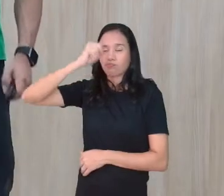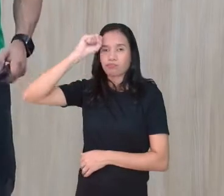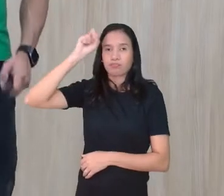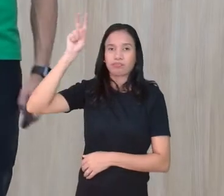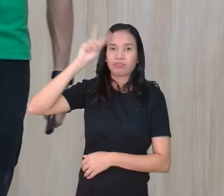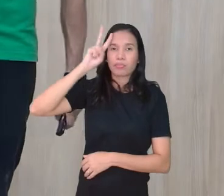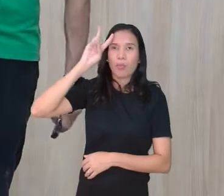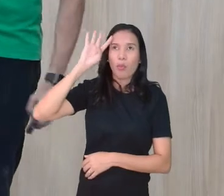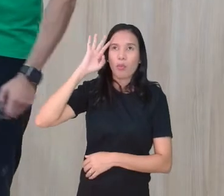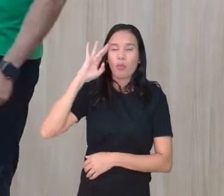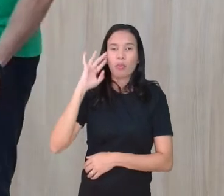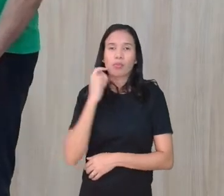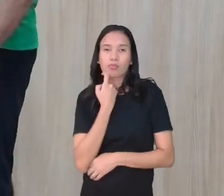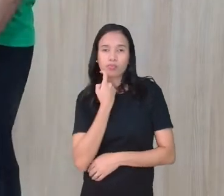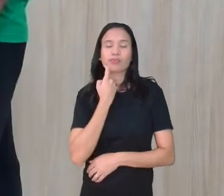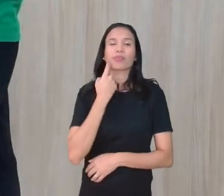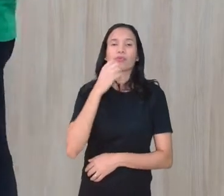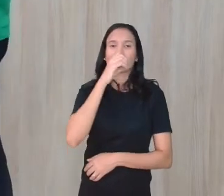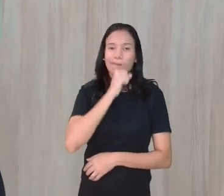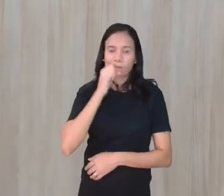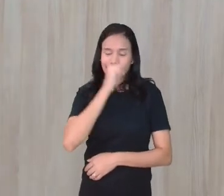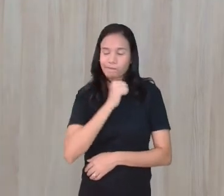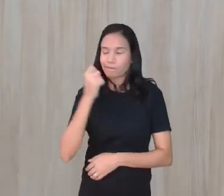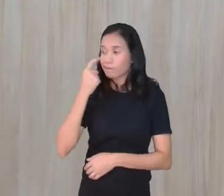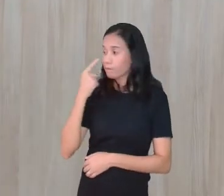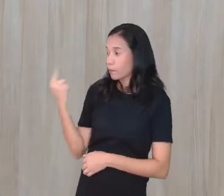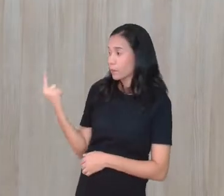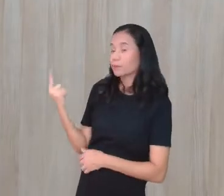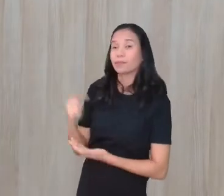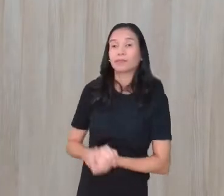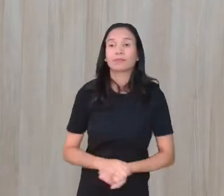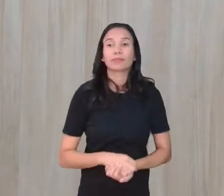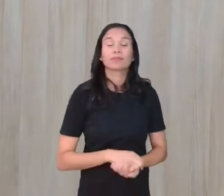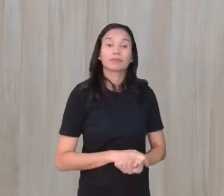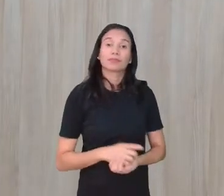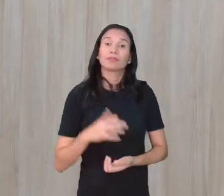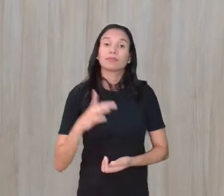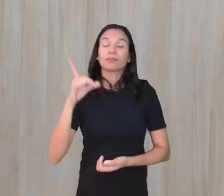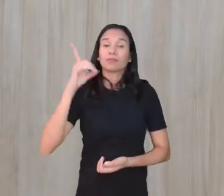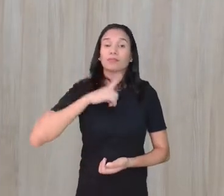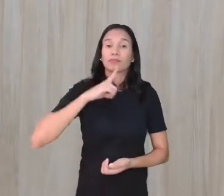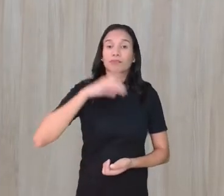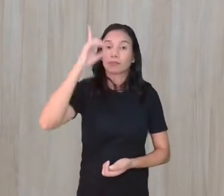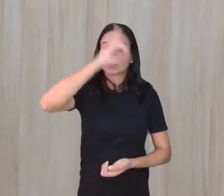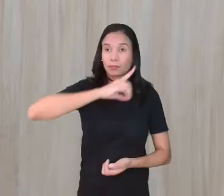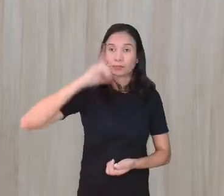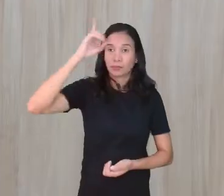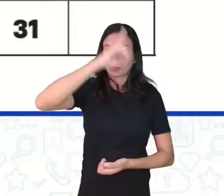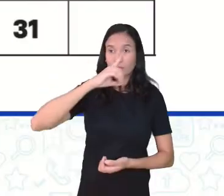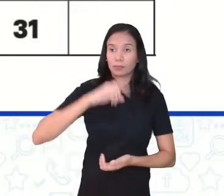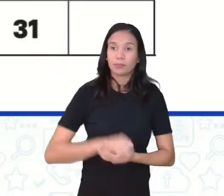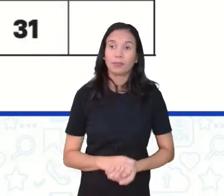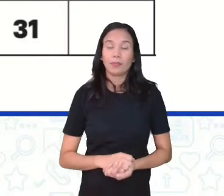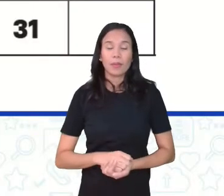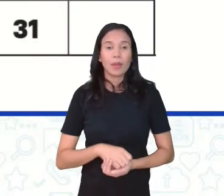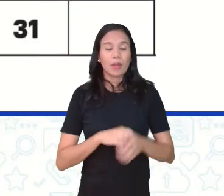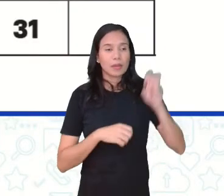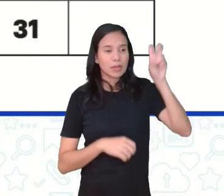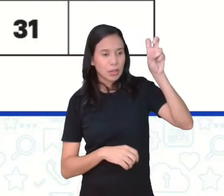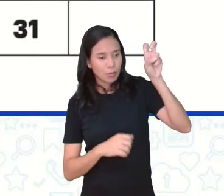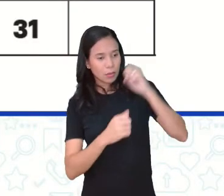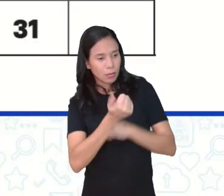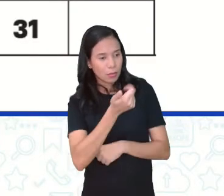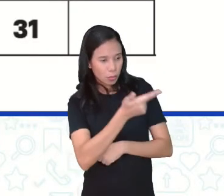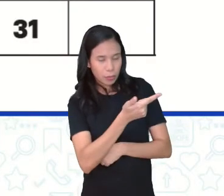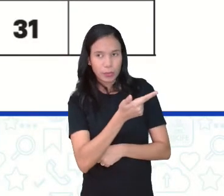observar o que é que está acontecendo aqui. Ó, aqui no domingo de vermelhinho, 5, depois